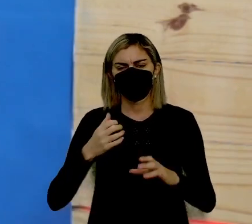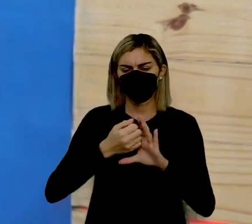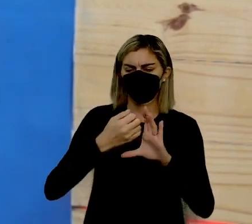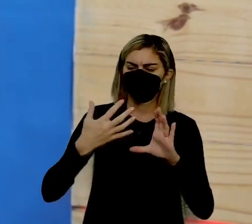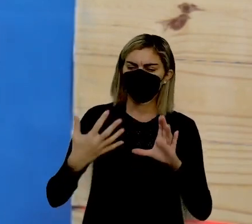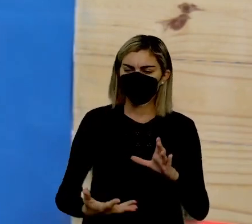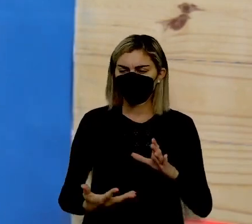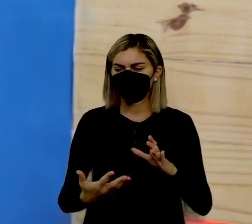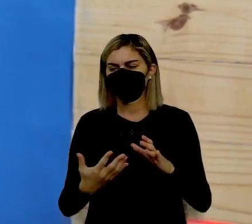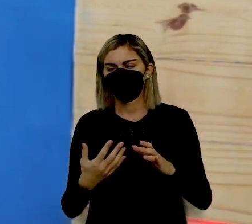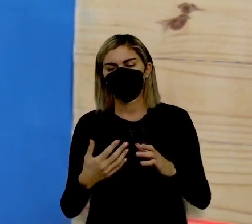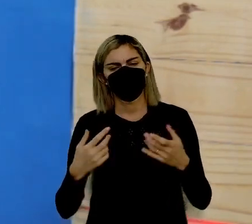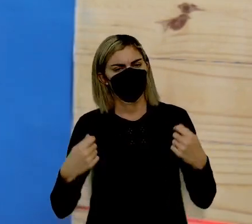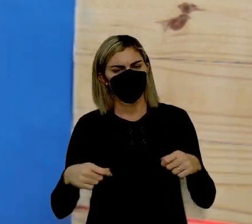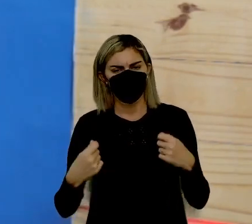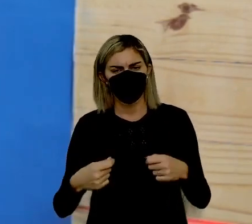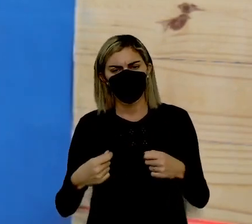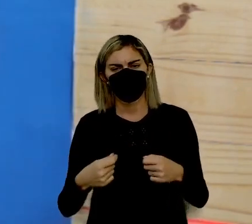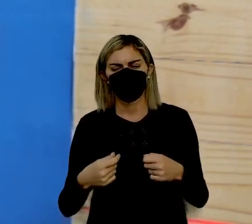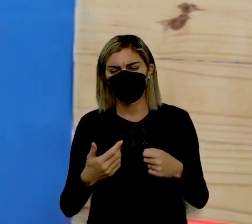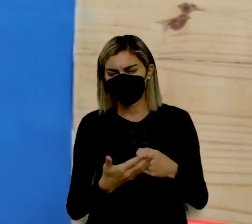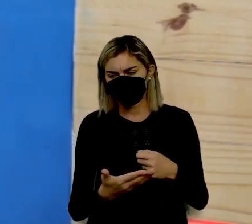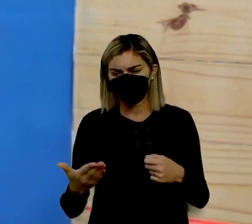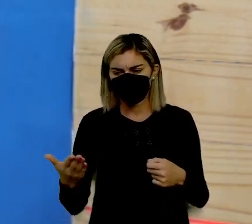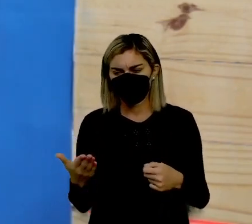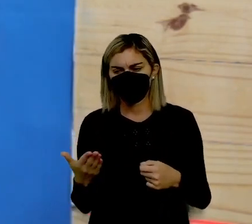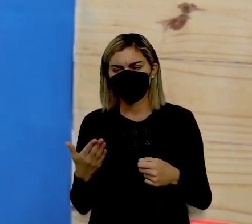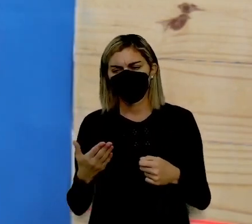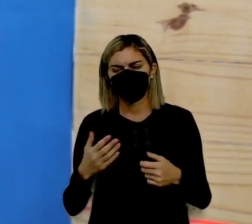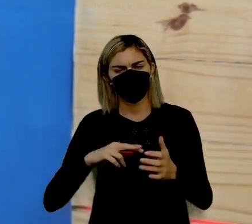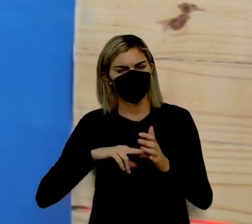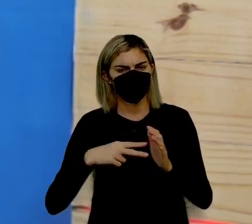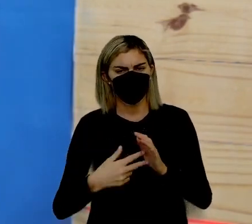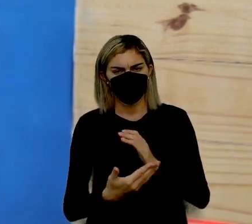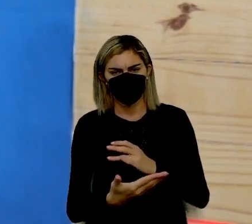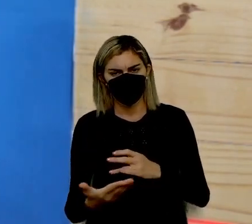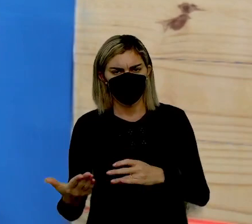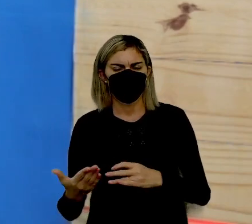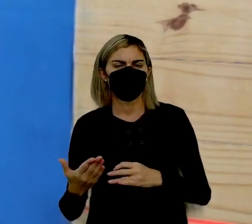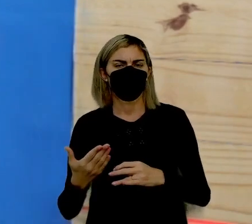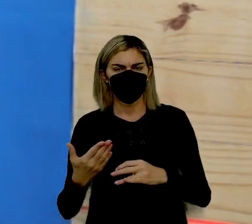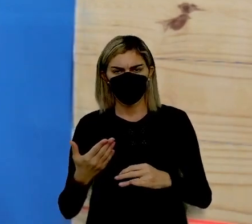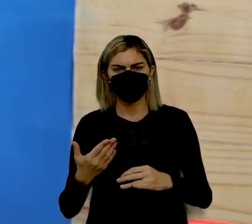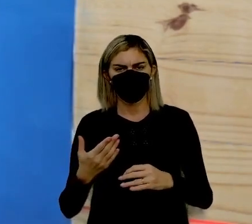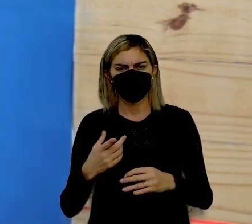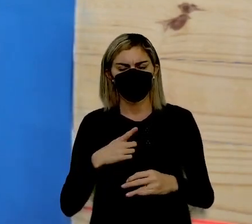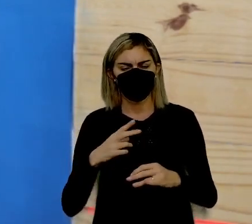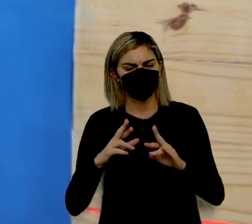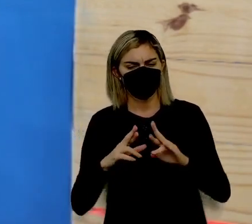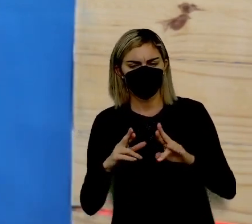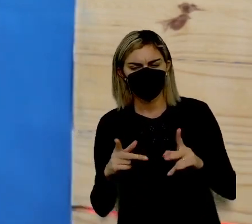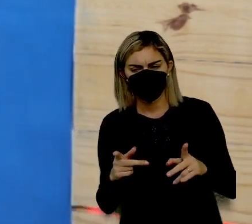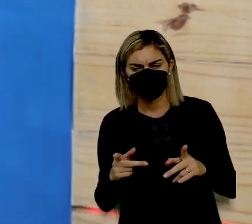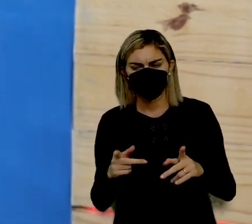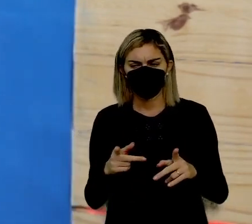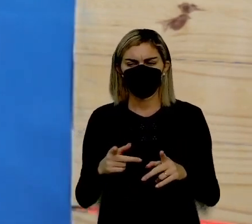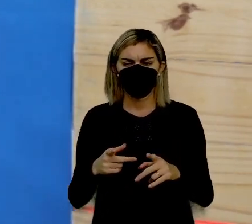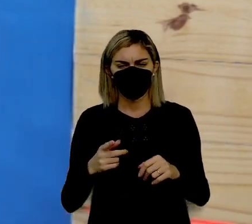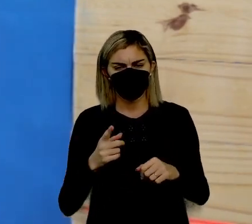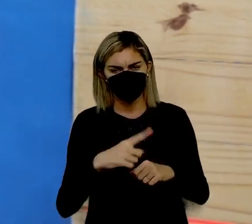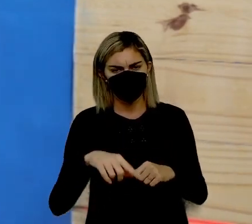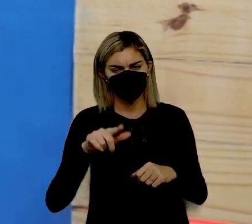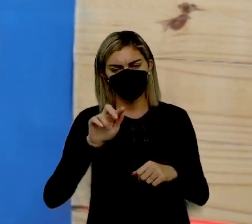caracterizado, precisa de um módulo, uma direção e um sentido. Terceiro ano, a diferença de uma